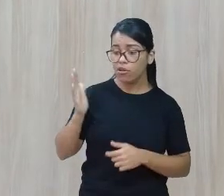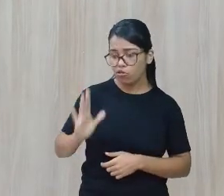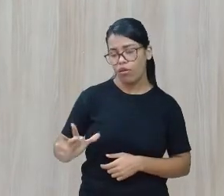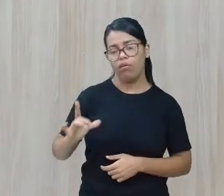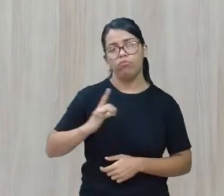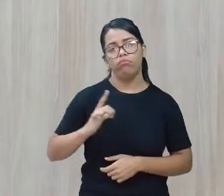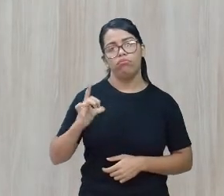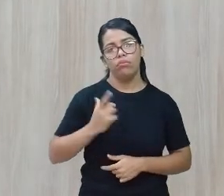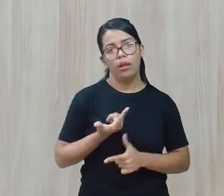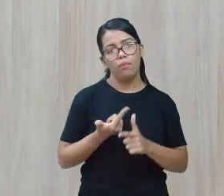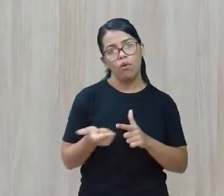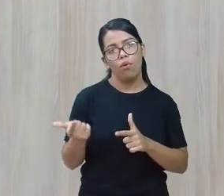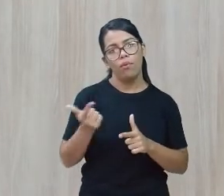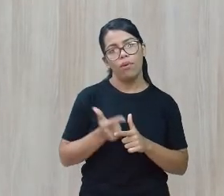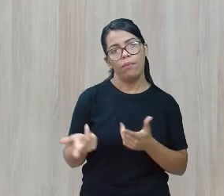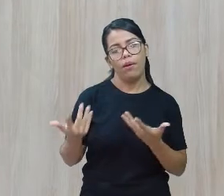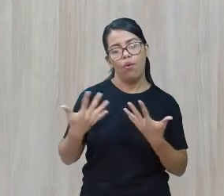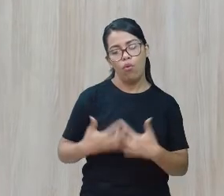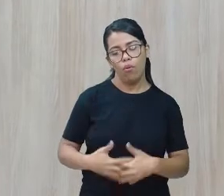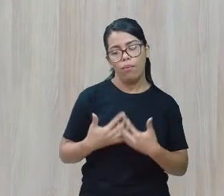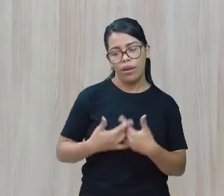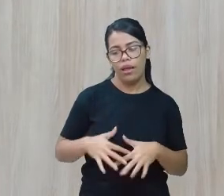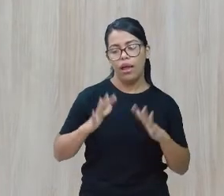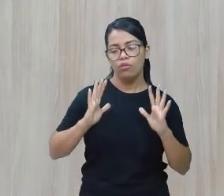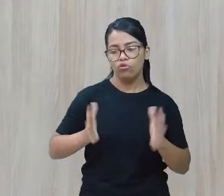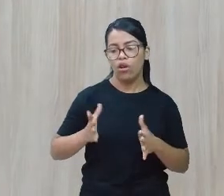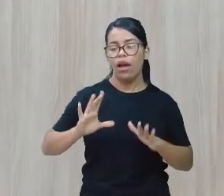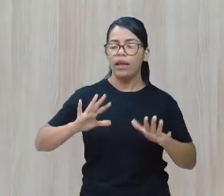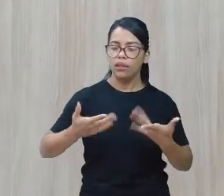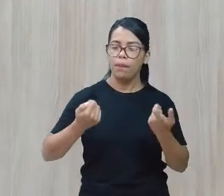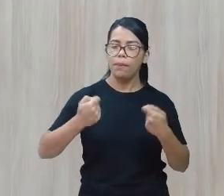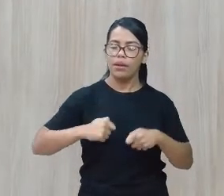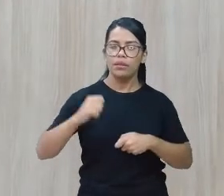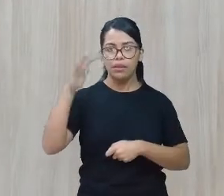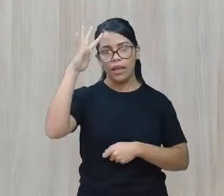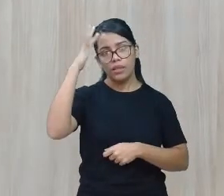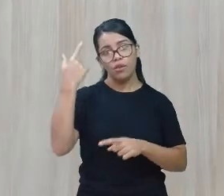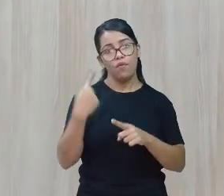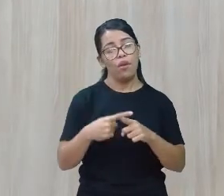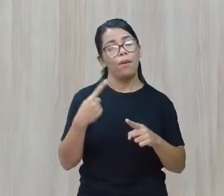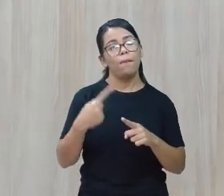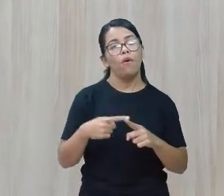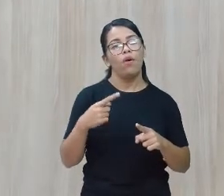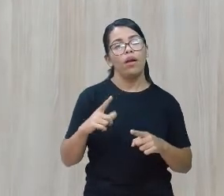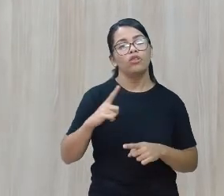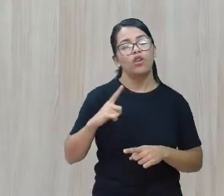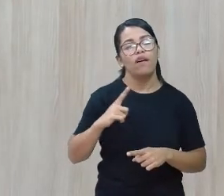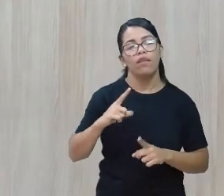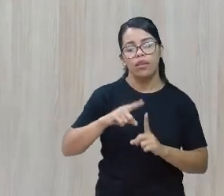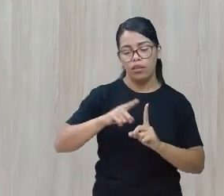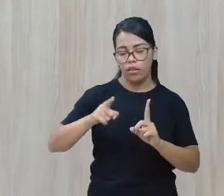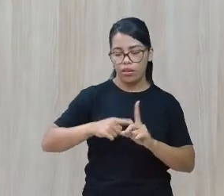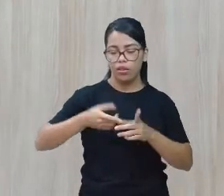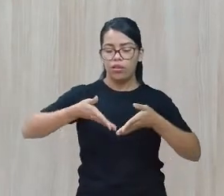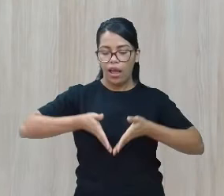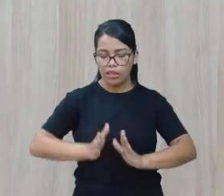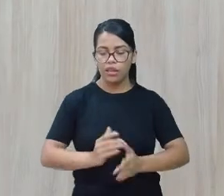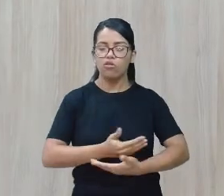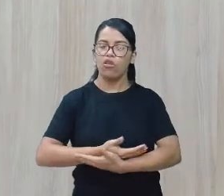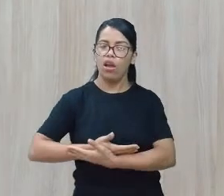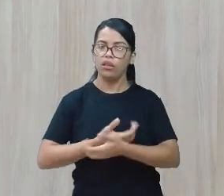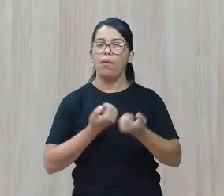está instalado e tem que se resolver, porque uma criança já vai estar a caminho e tem que